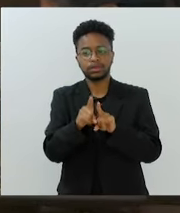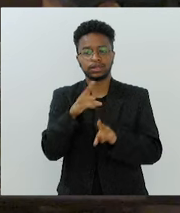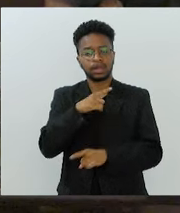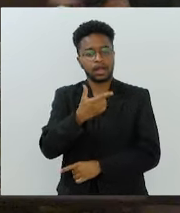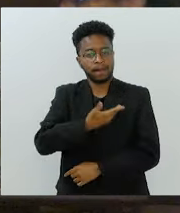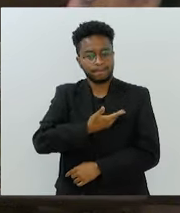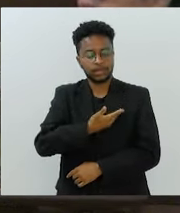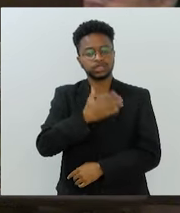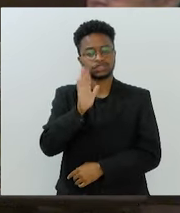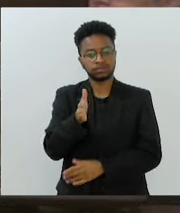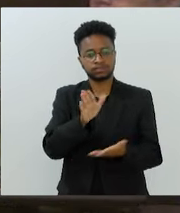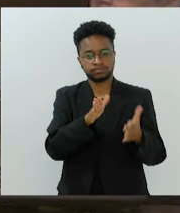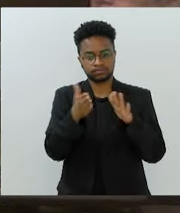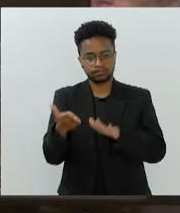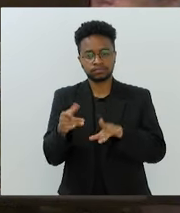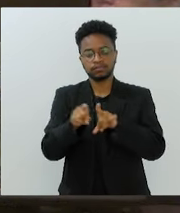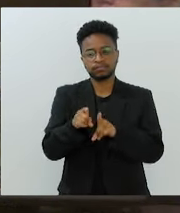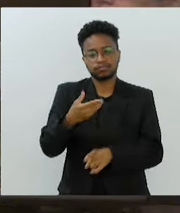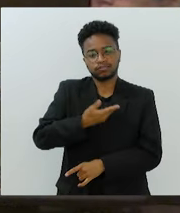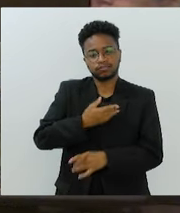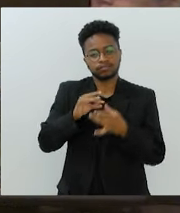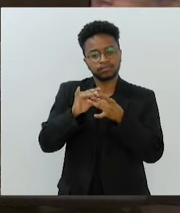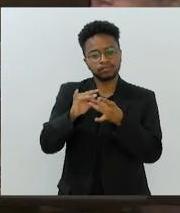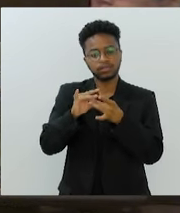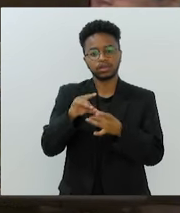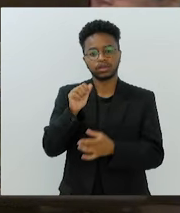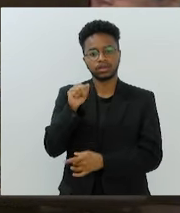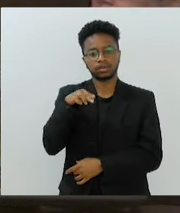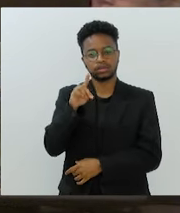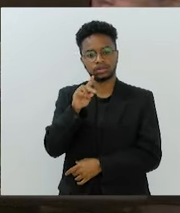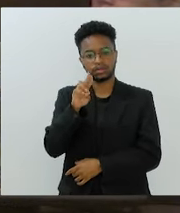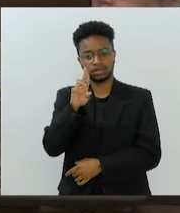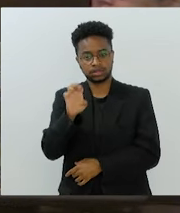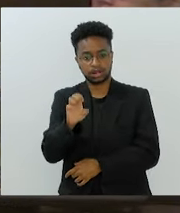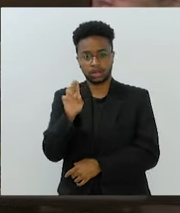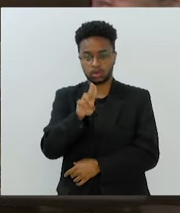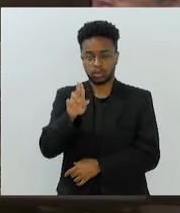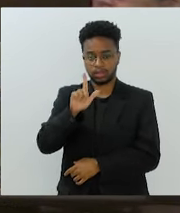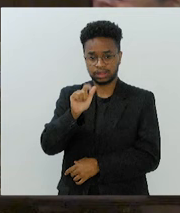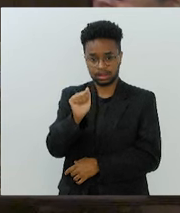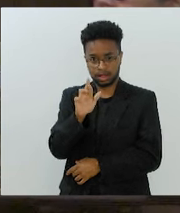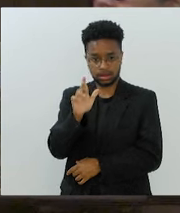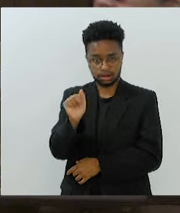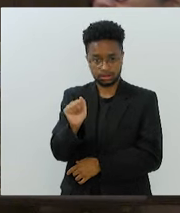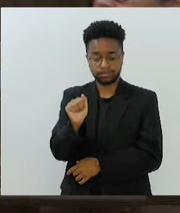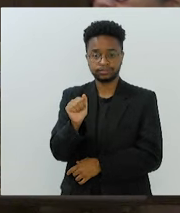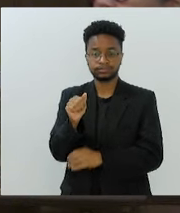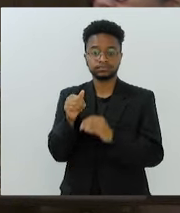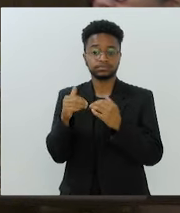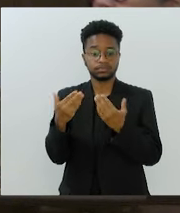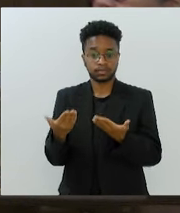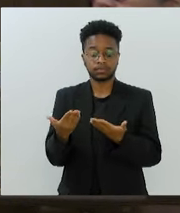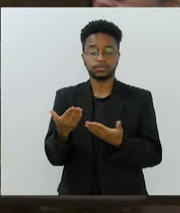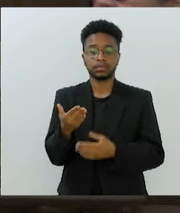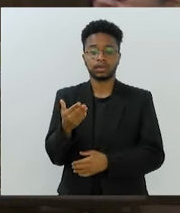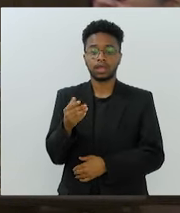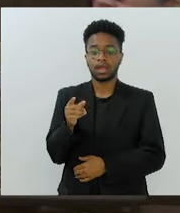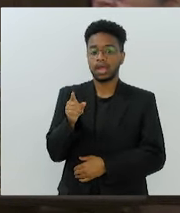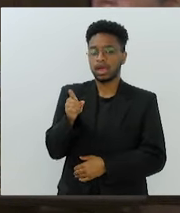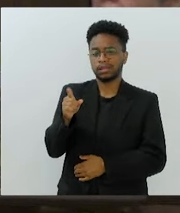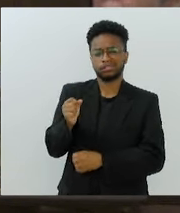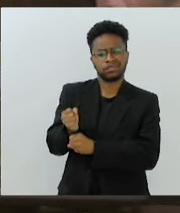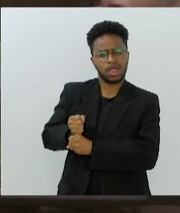já se foi, também grande companheira do André, que é a Lara. A Lara, que durante